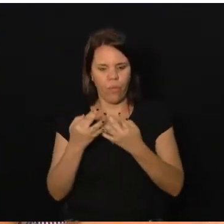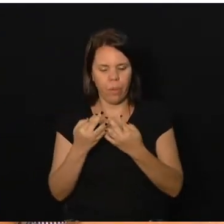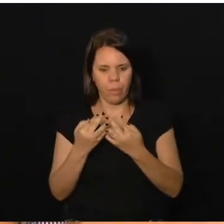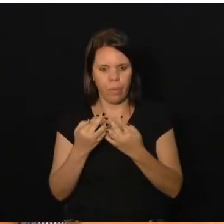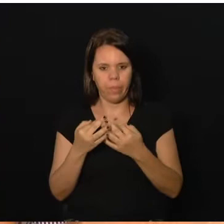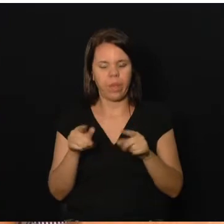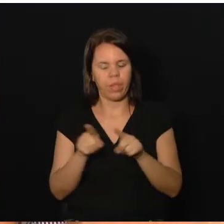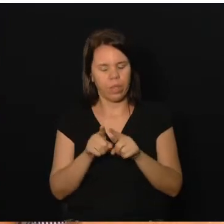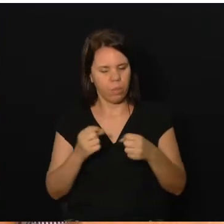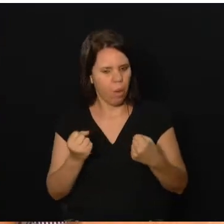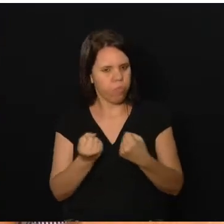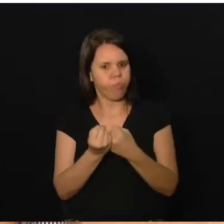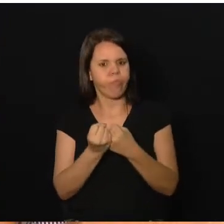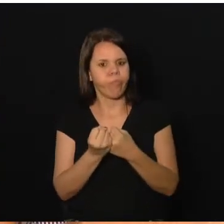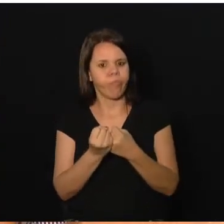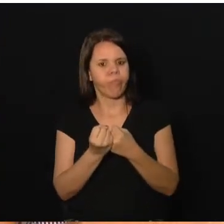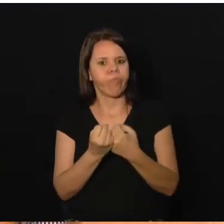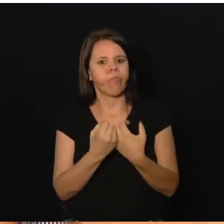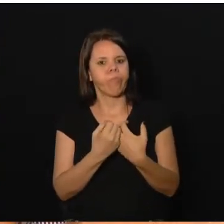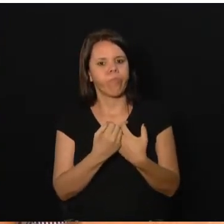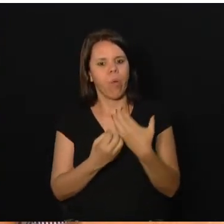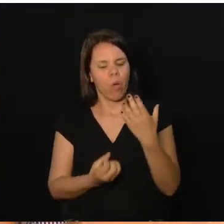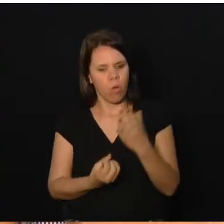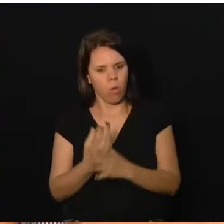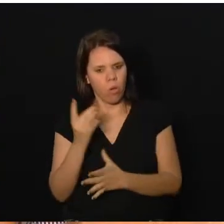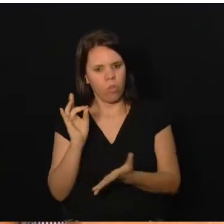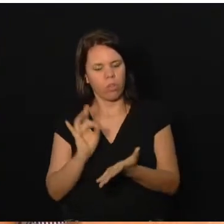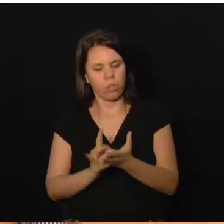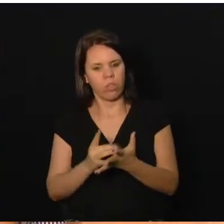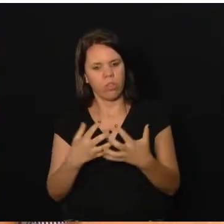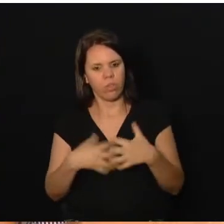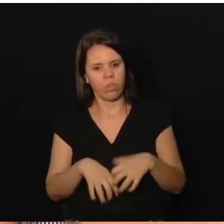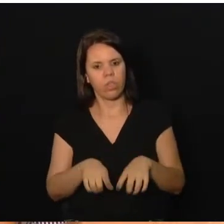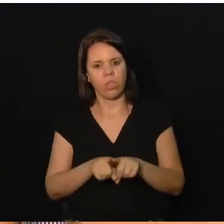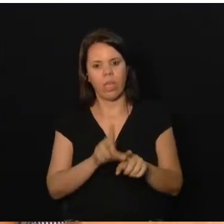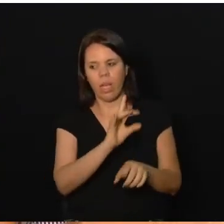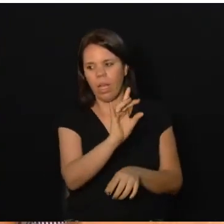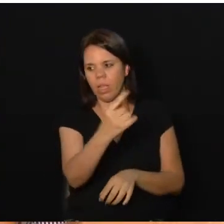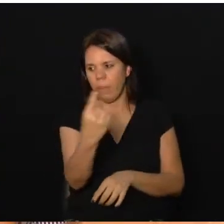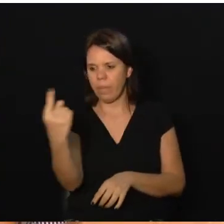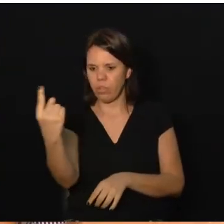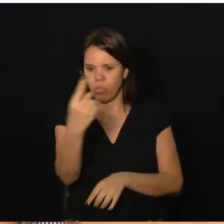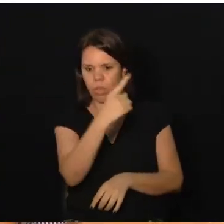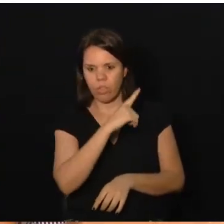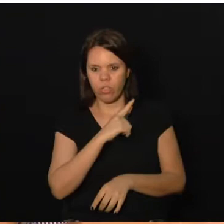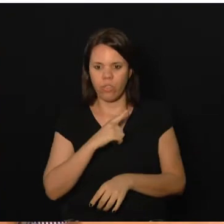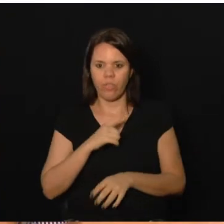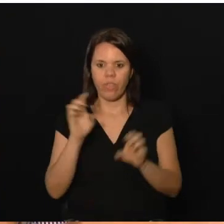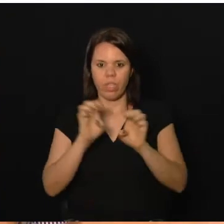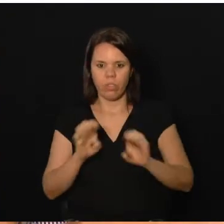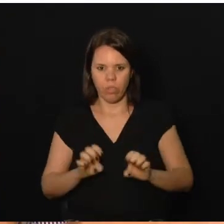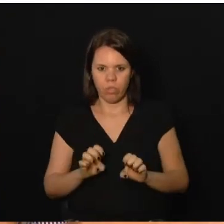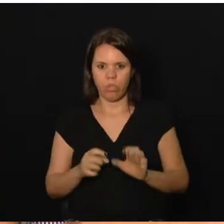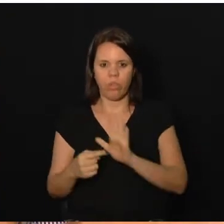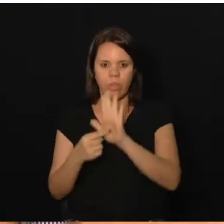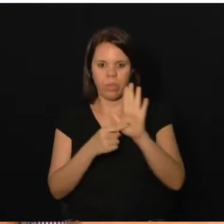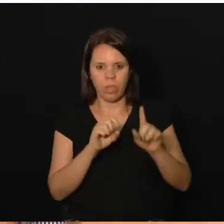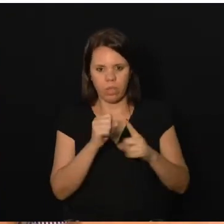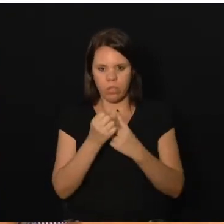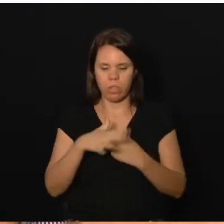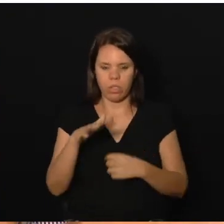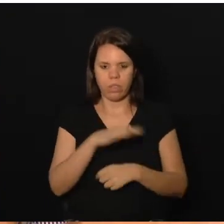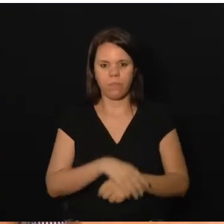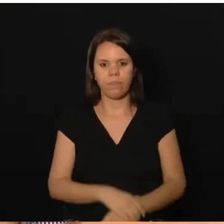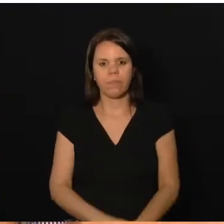Né? Então, se cada indivíduo tiver a sua estabilidade, obviamente vai apresentar isso na sociedade. Não pode esperar a